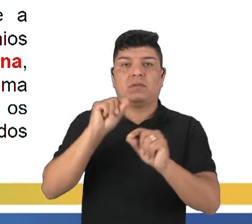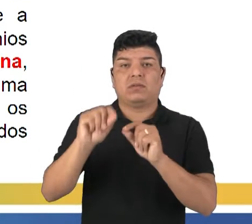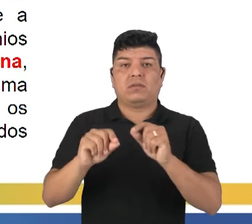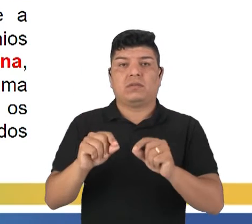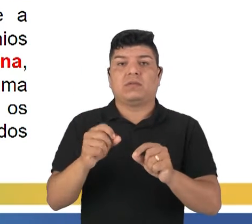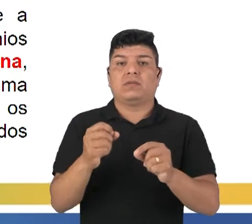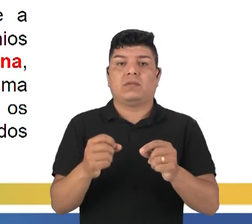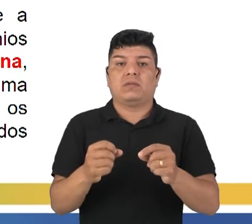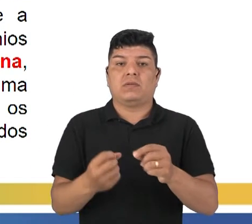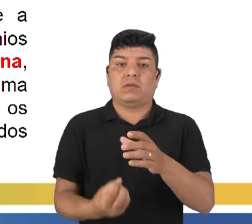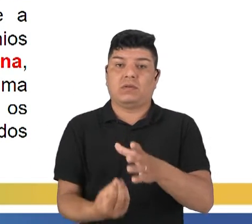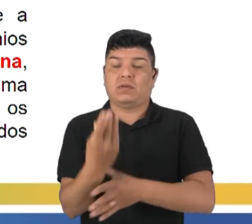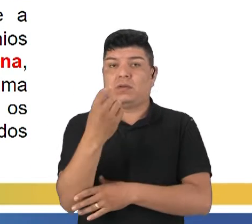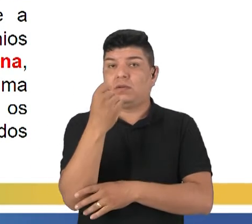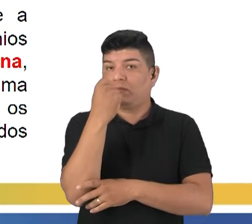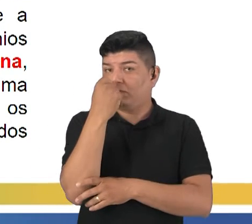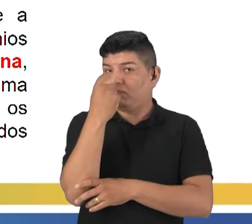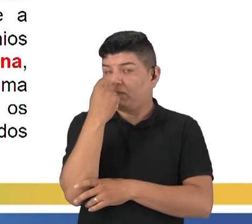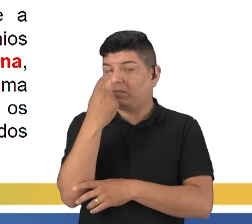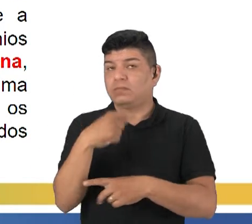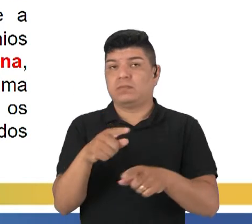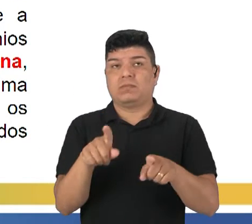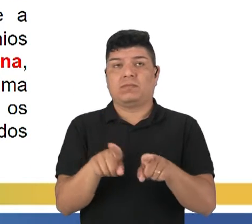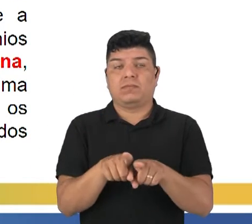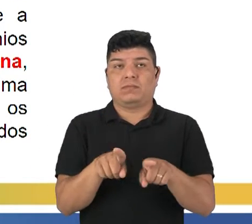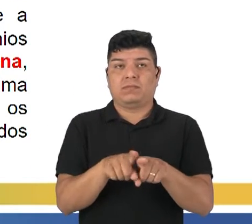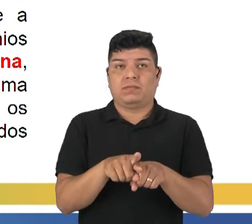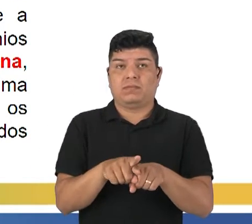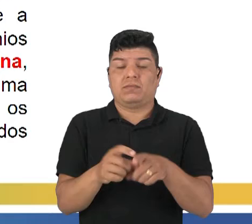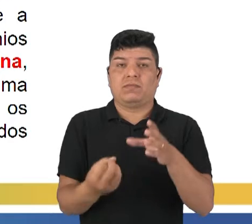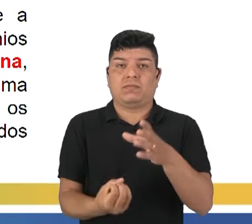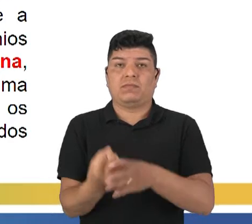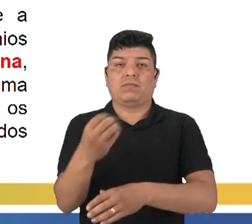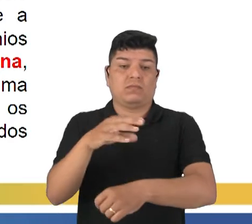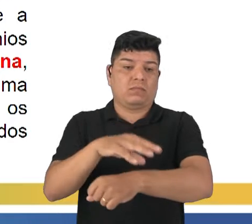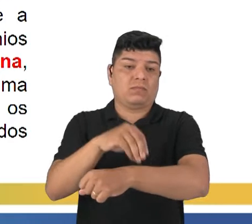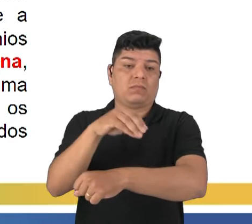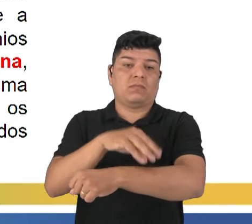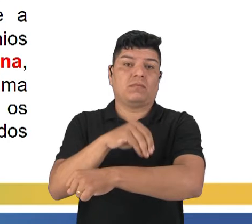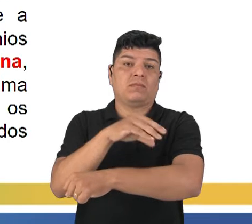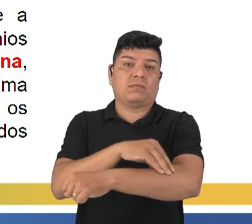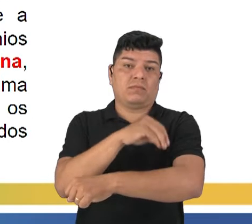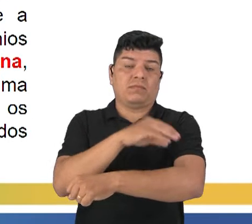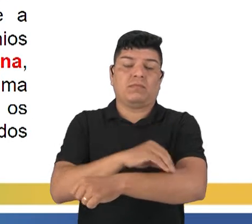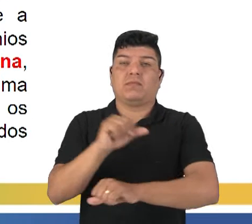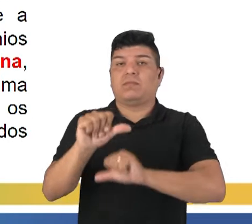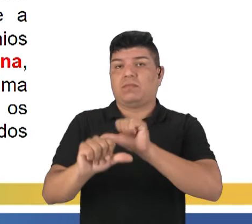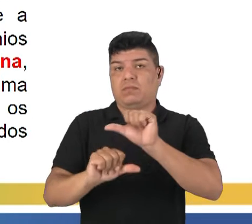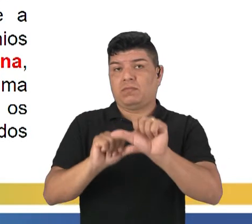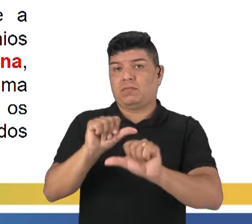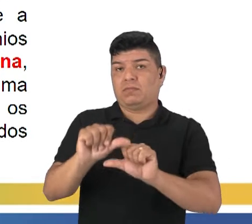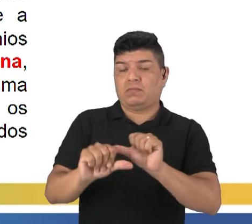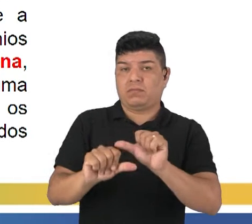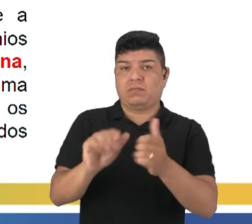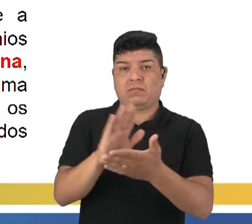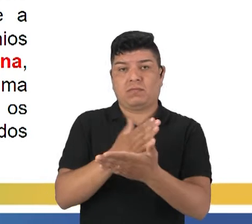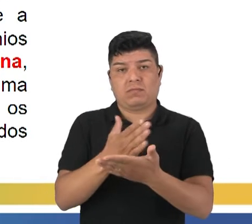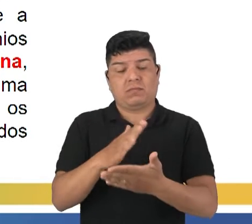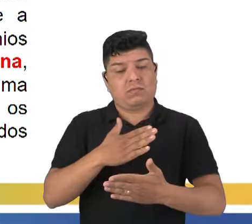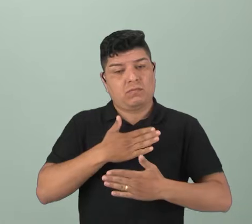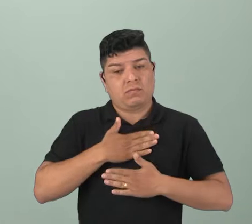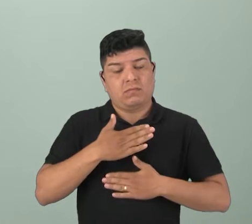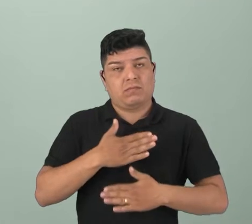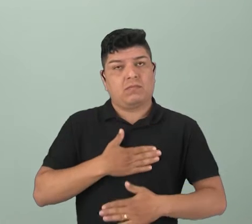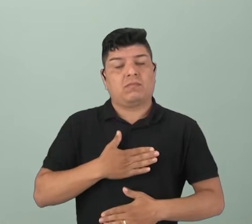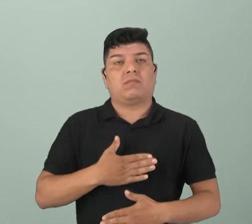das mamas, por exemplo, na formação de alguns pelos, a mudança em certas partes do